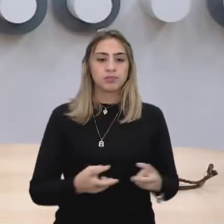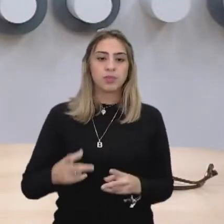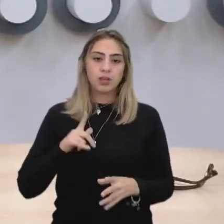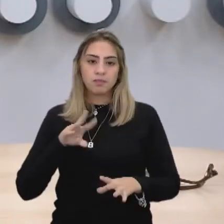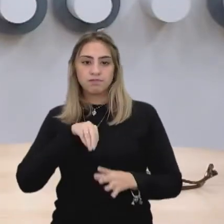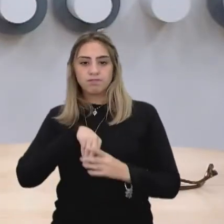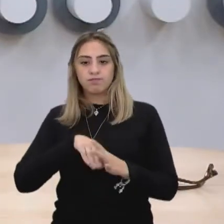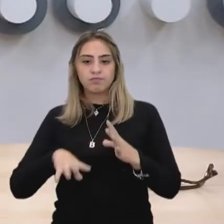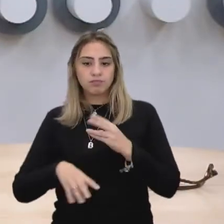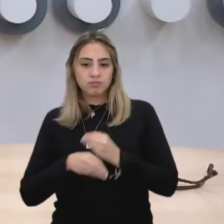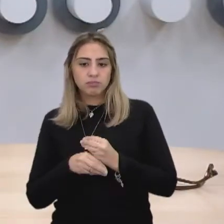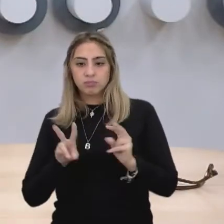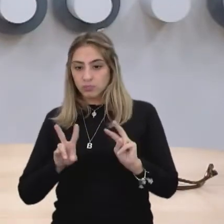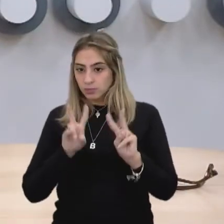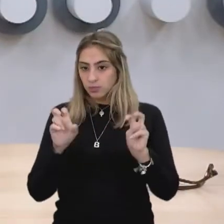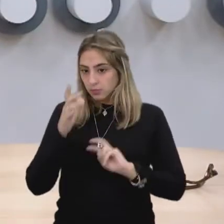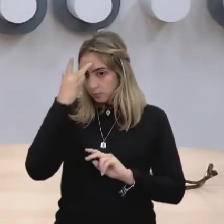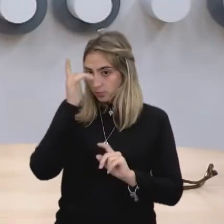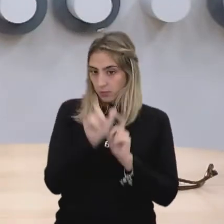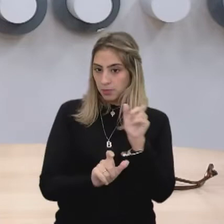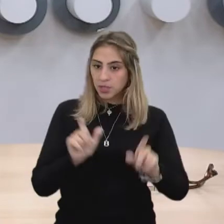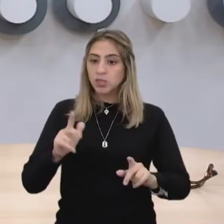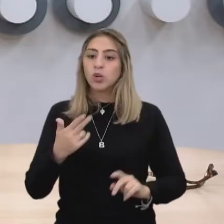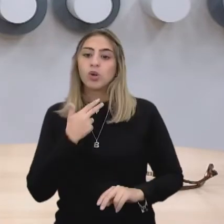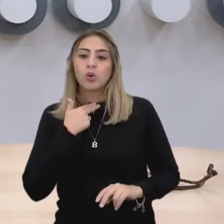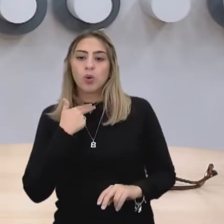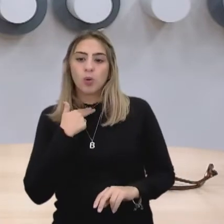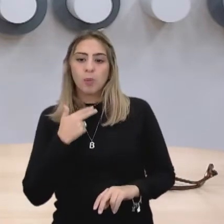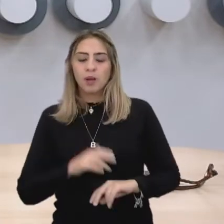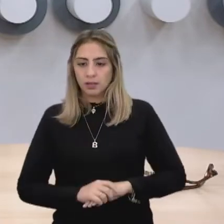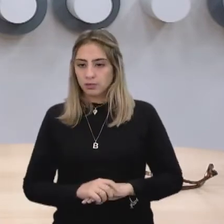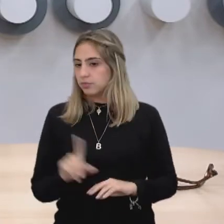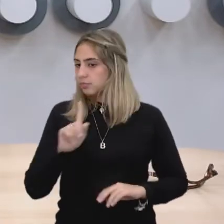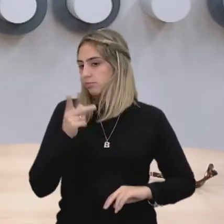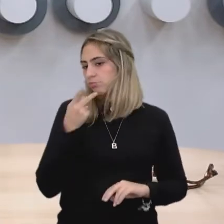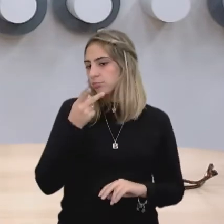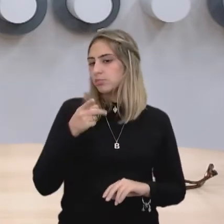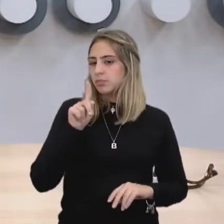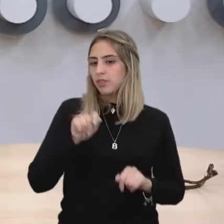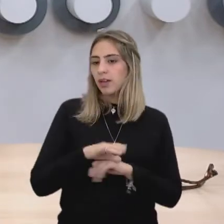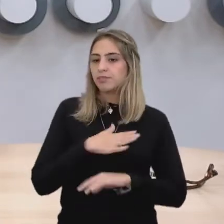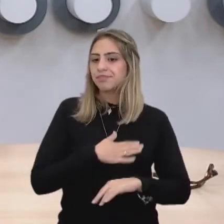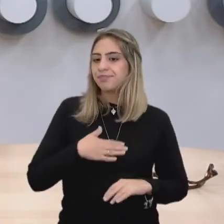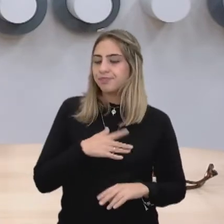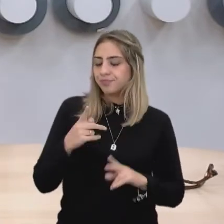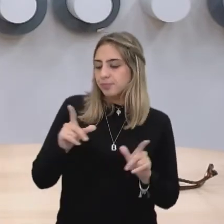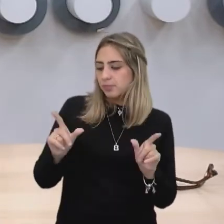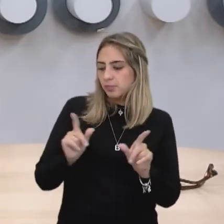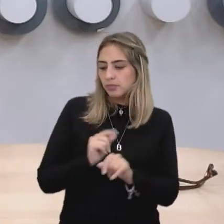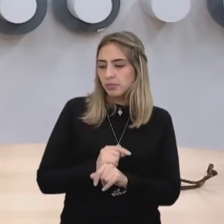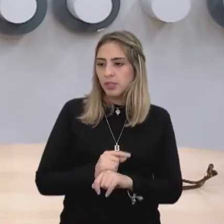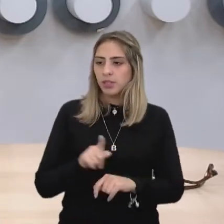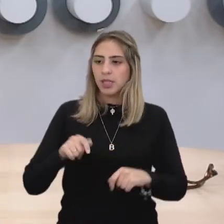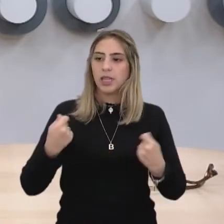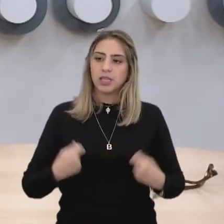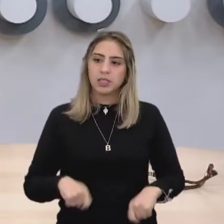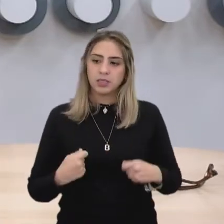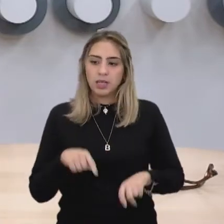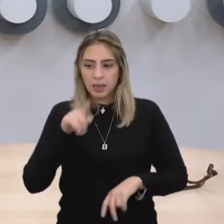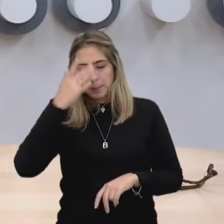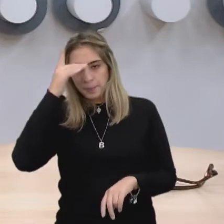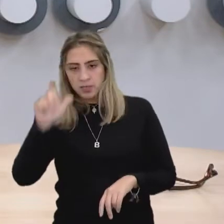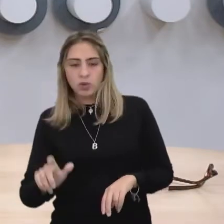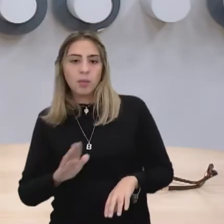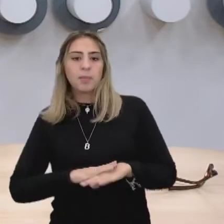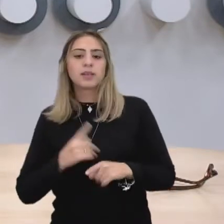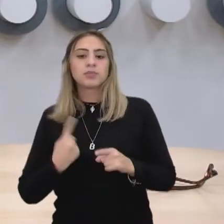incluído aí em questões aí de pessoas ocupadas. Não quer dizer que vai satisfazer o rendimento e a necessidade dessa pessoa,